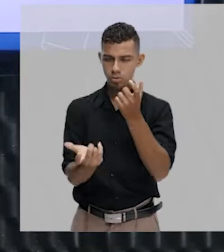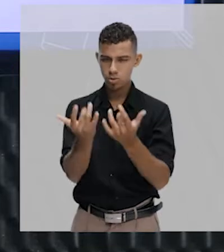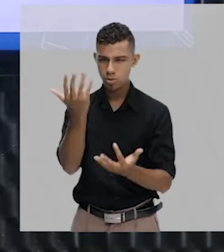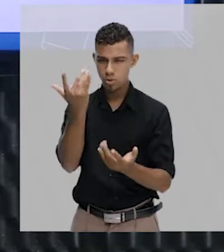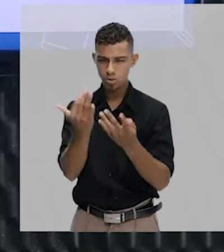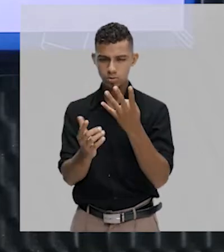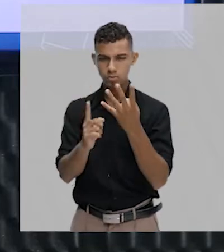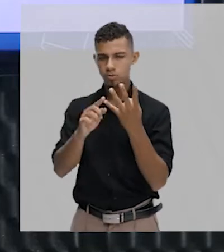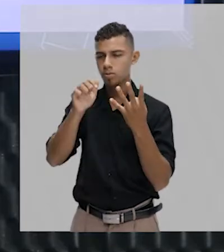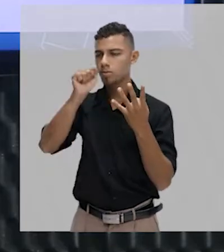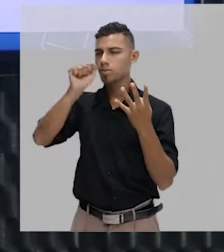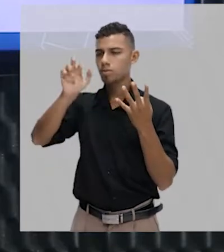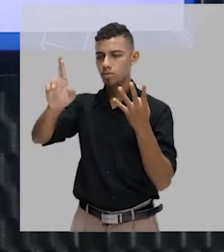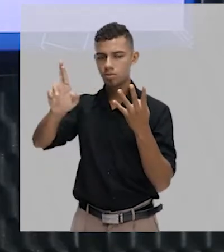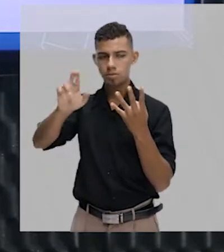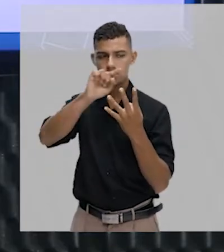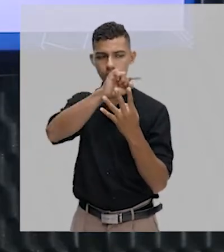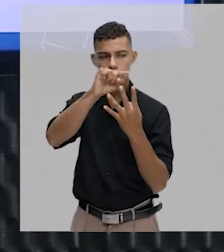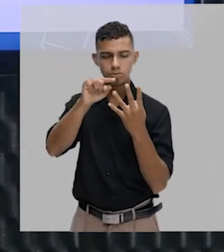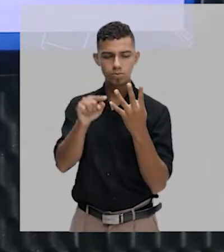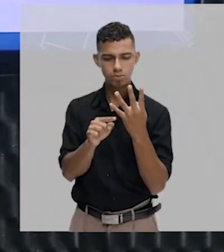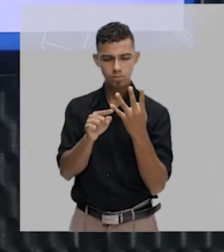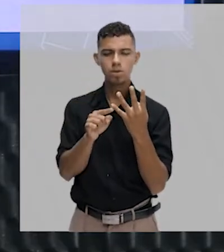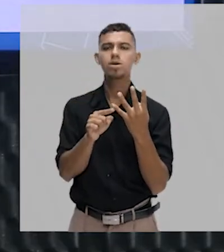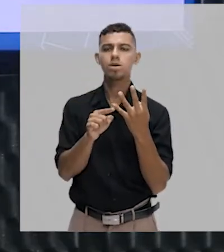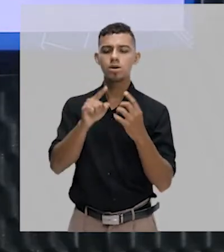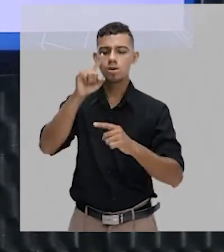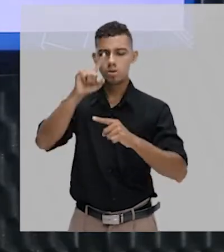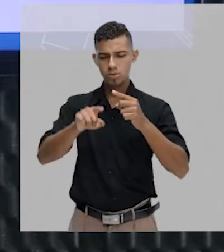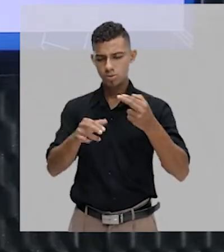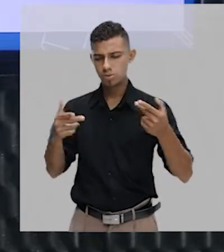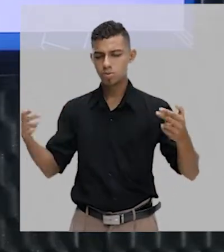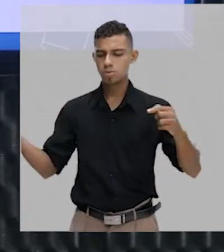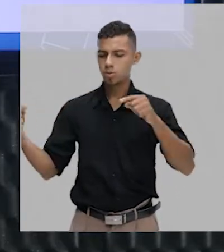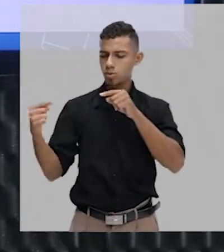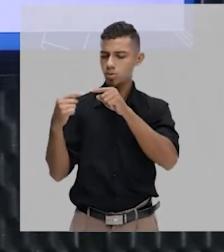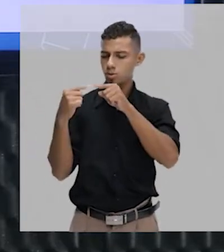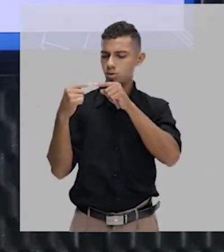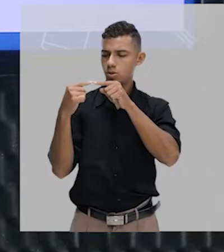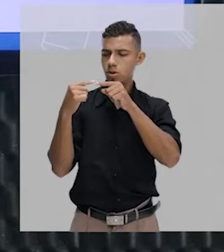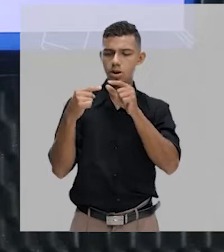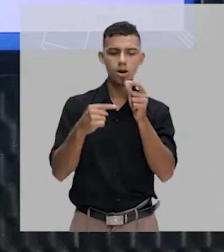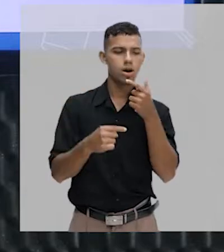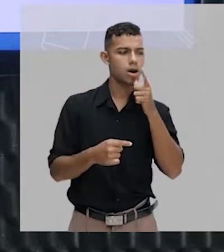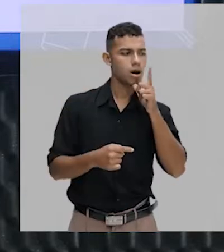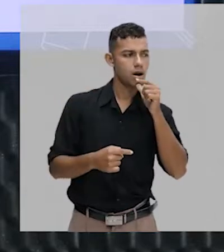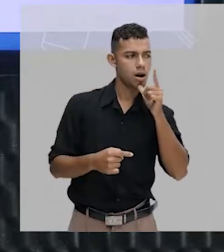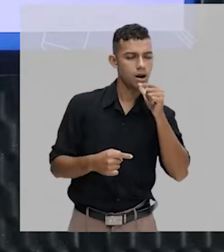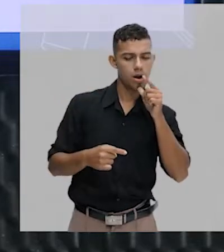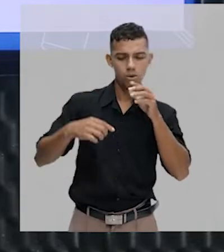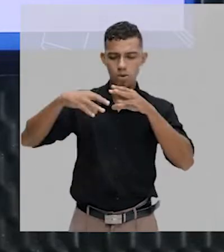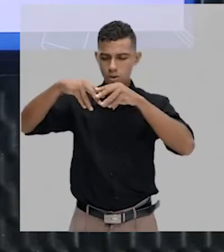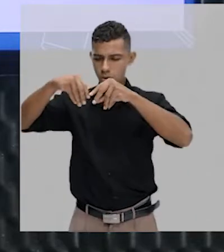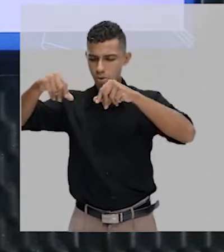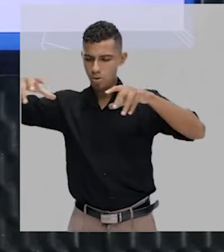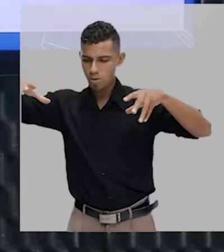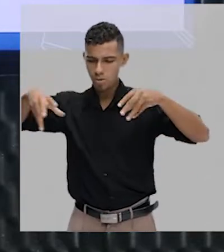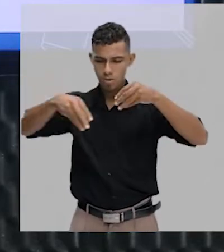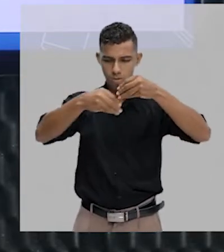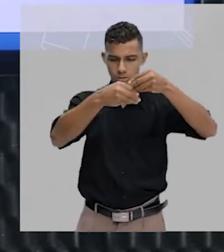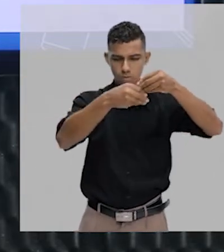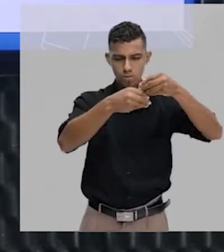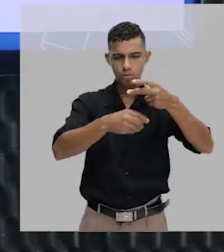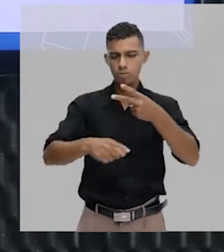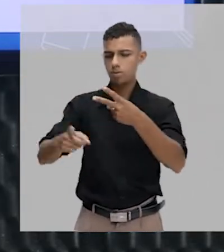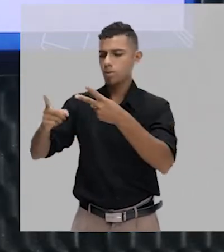matéria era a combinação, água com terra, terra com fogo, terra